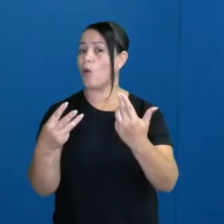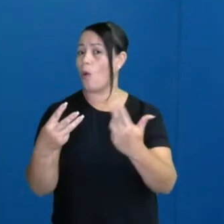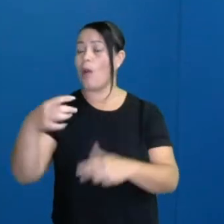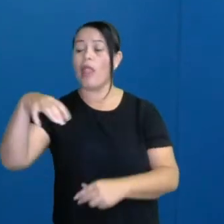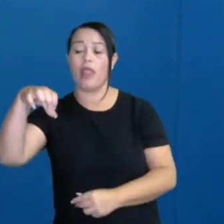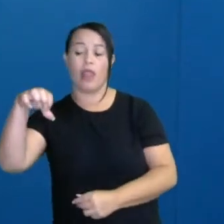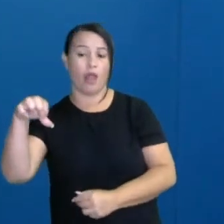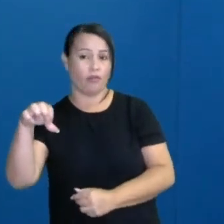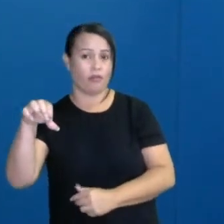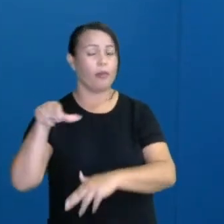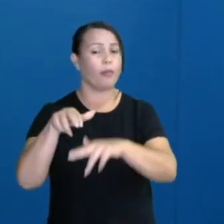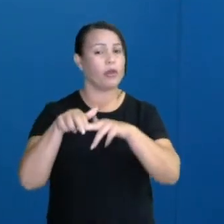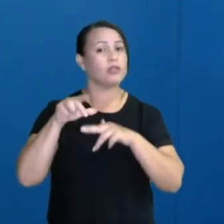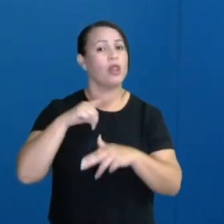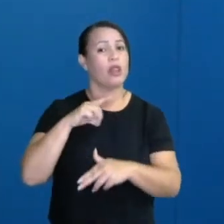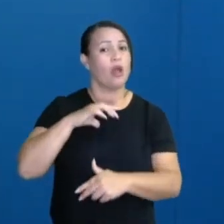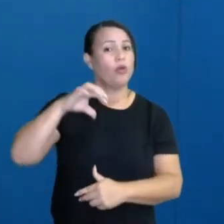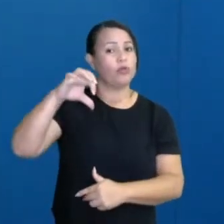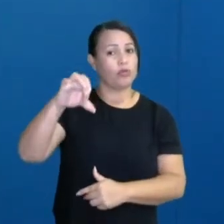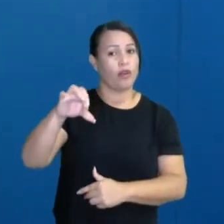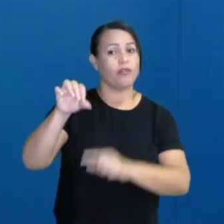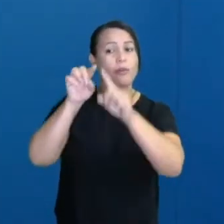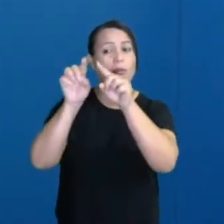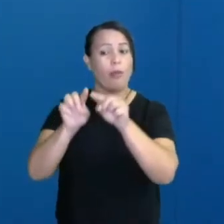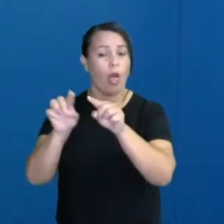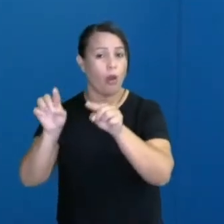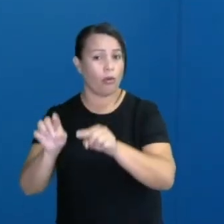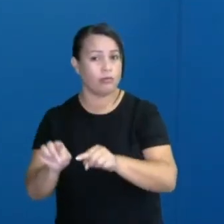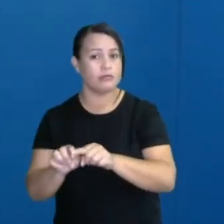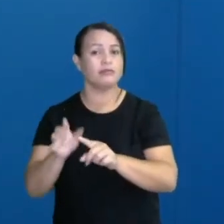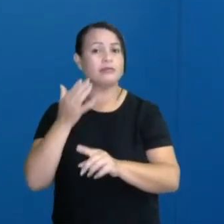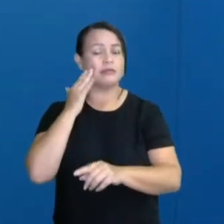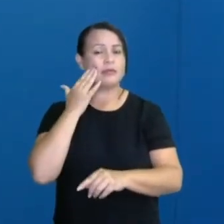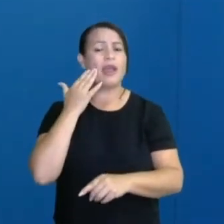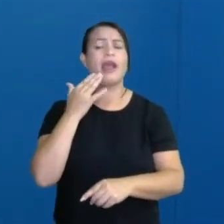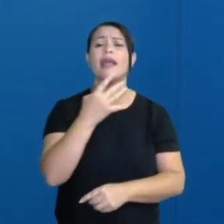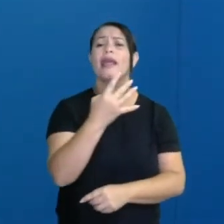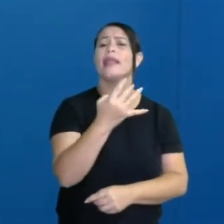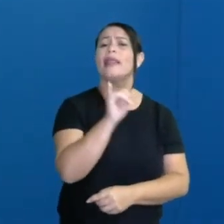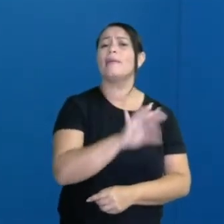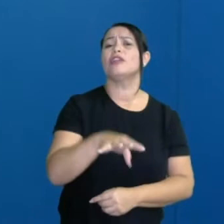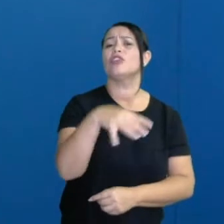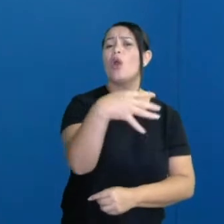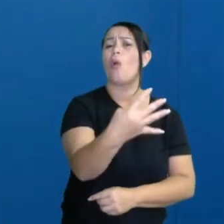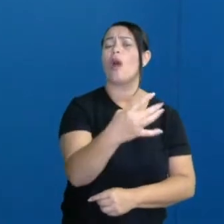a 9. Por isso, eu tenho 9 blocos. E na minha figura 4, eu tenho